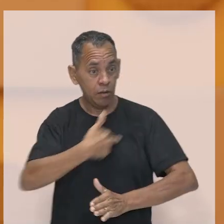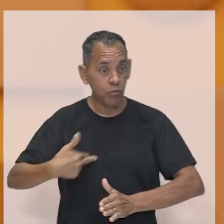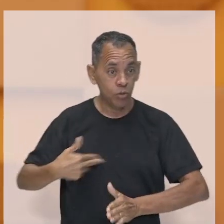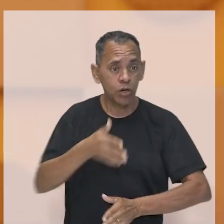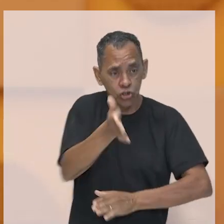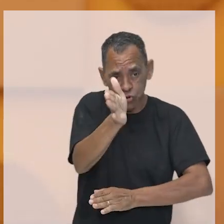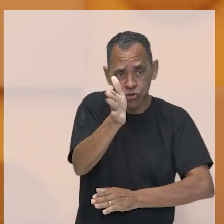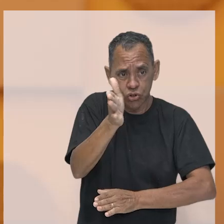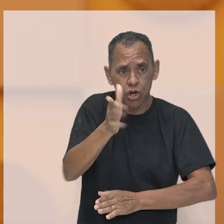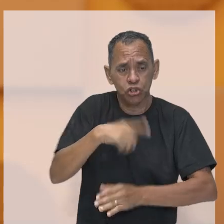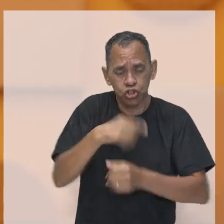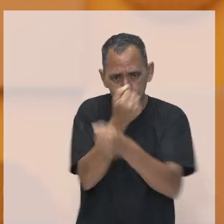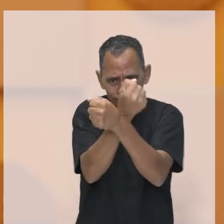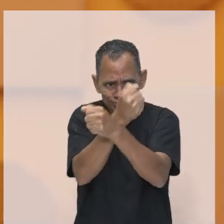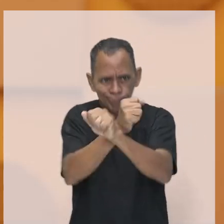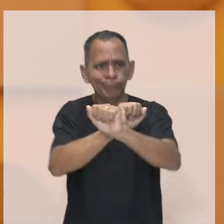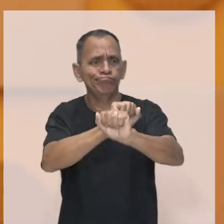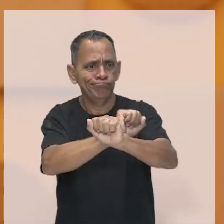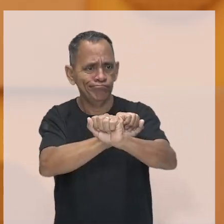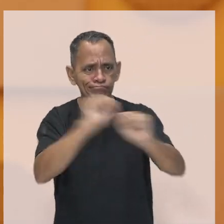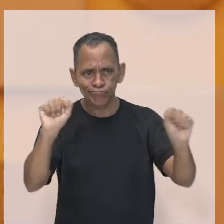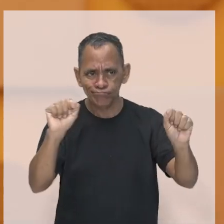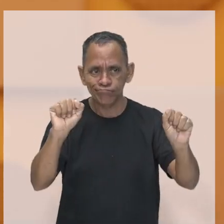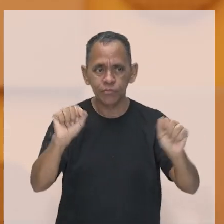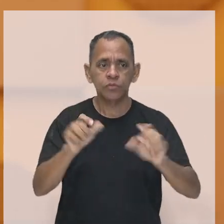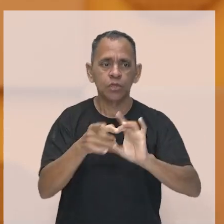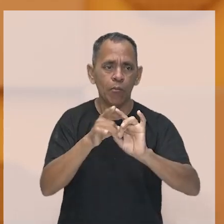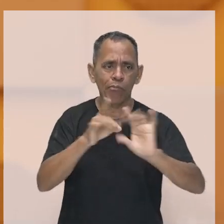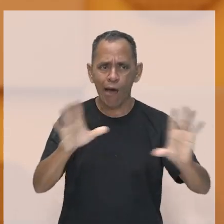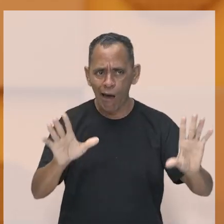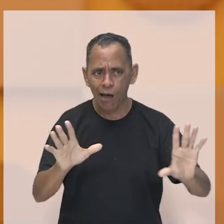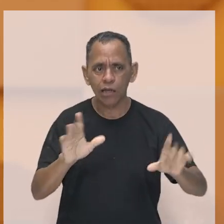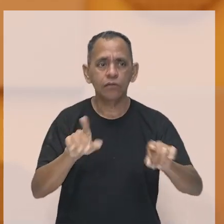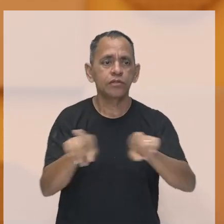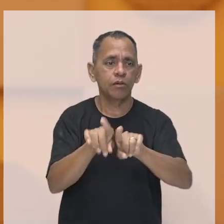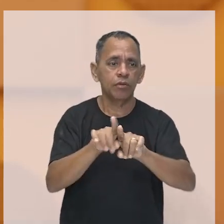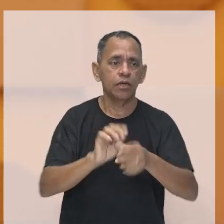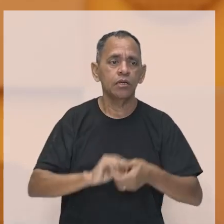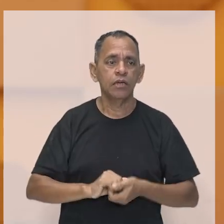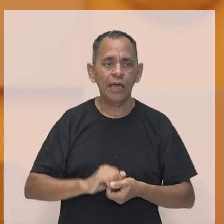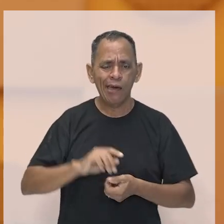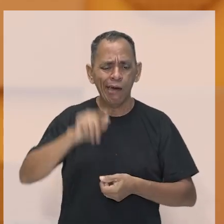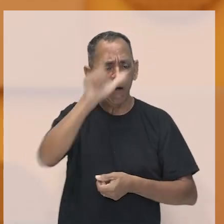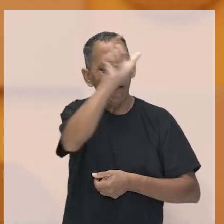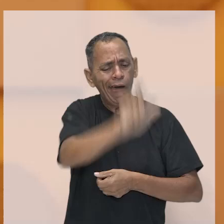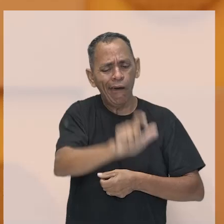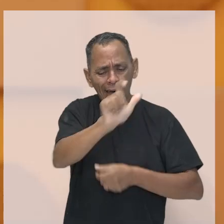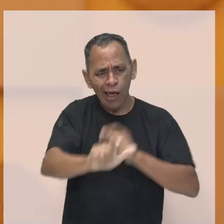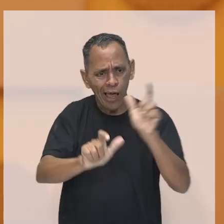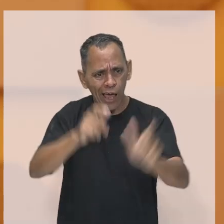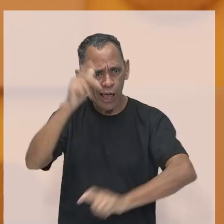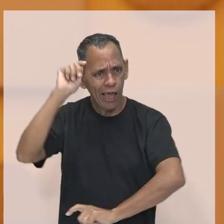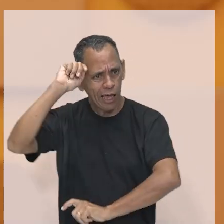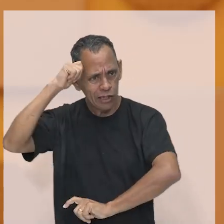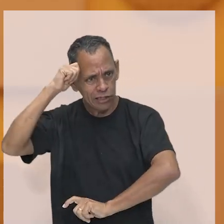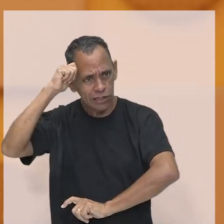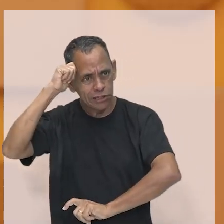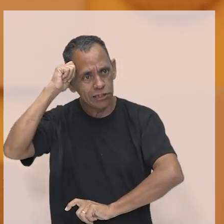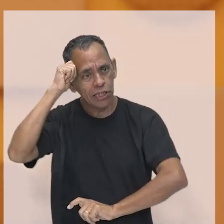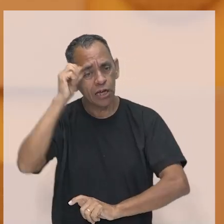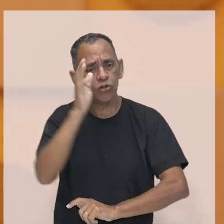escravidão, em que os negros estavam ali na condição de libertos, porém não havia ali